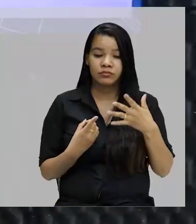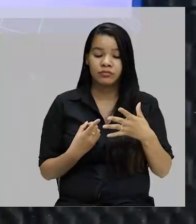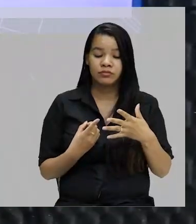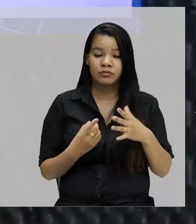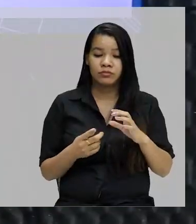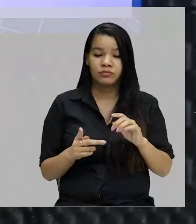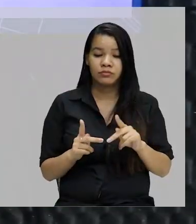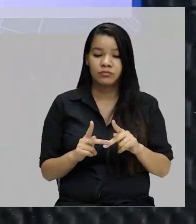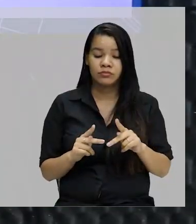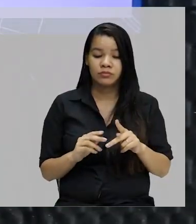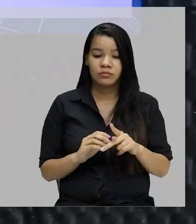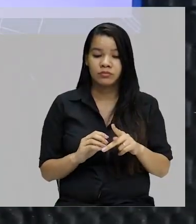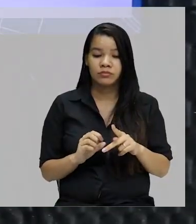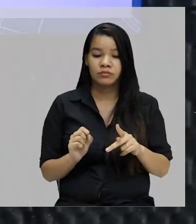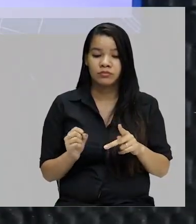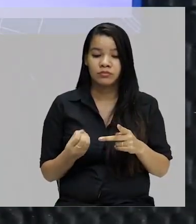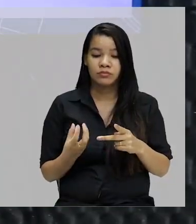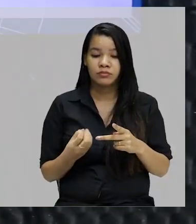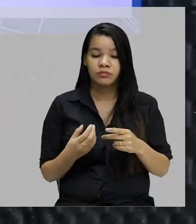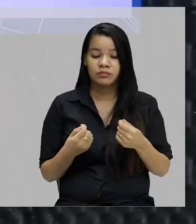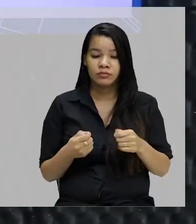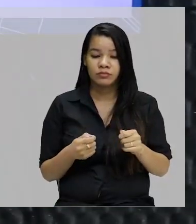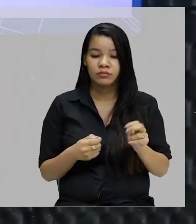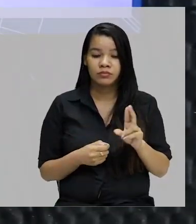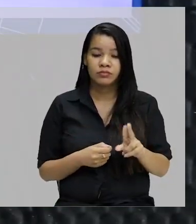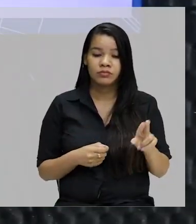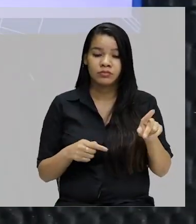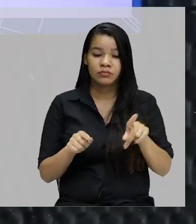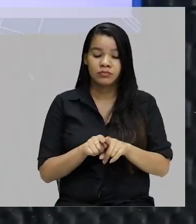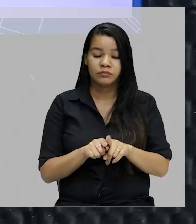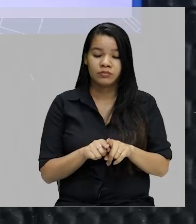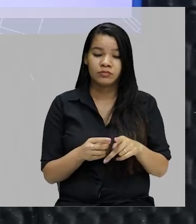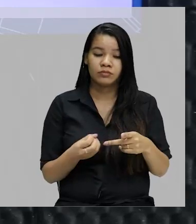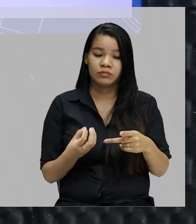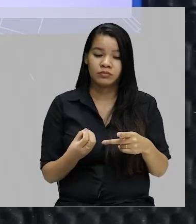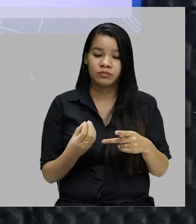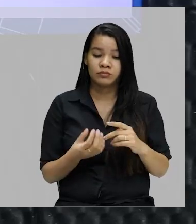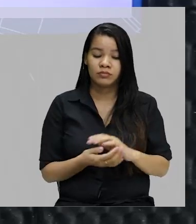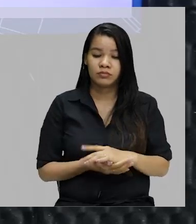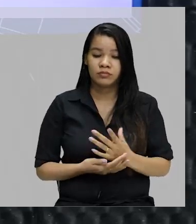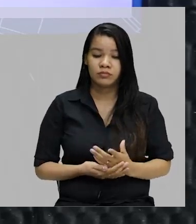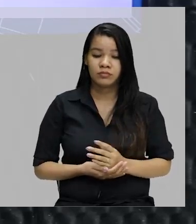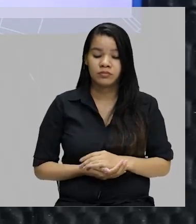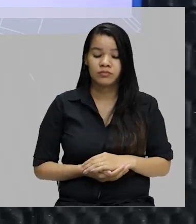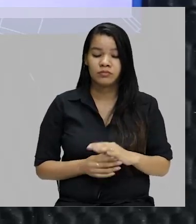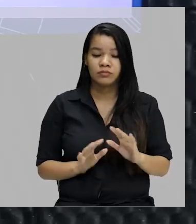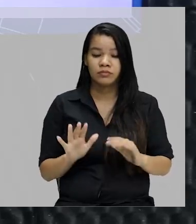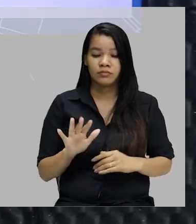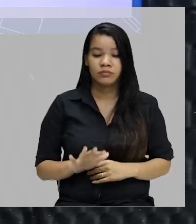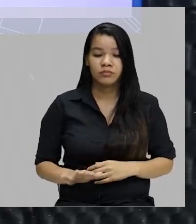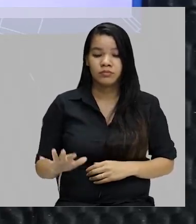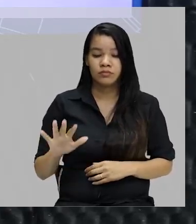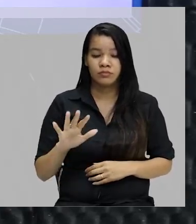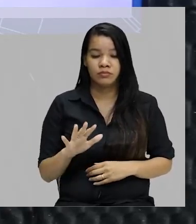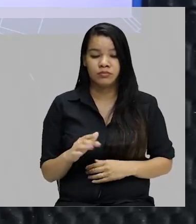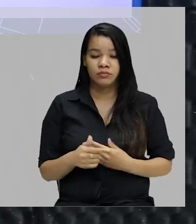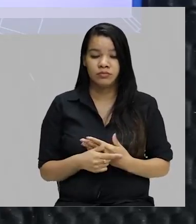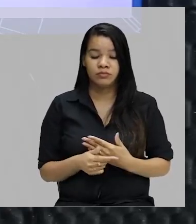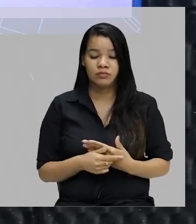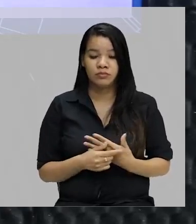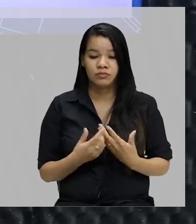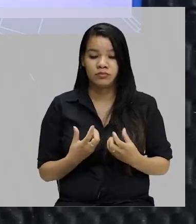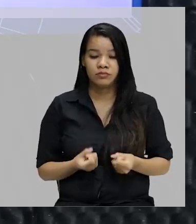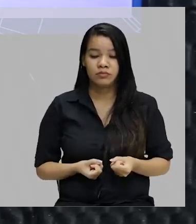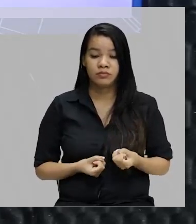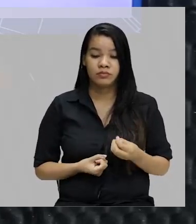aí eu posso colocar o verbo também no plural. Então, quando eu digo assim, ó, a maioria dos funcionários recebeu ou a maioria